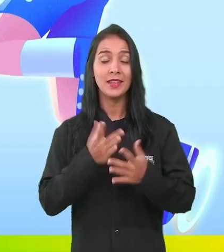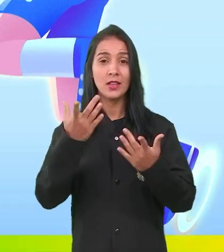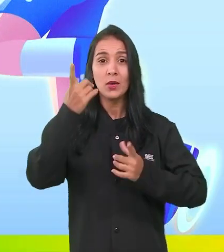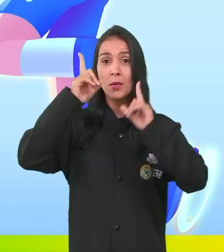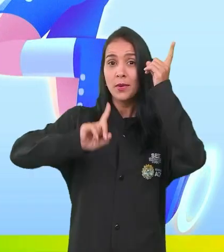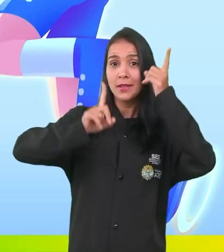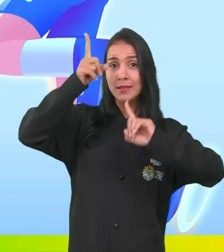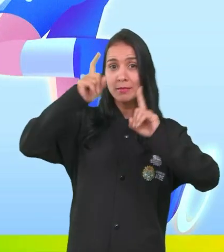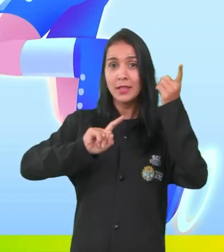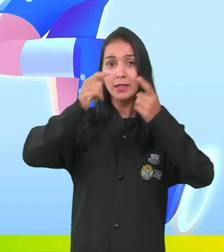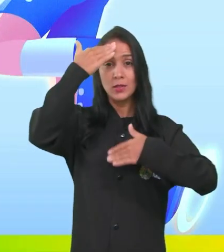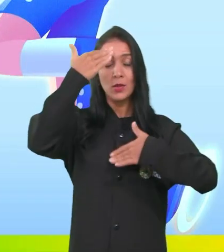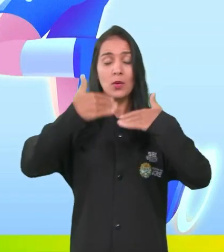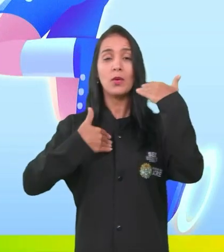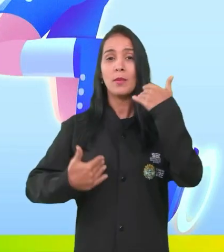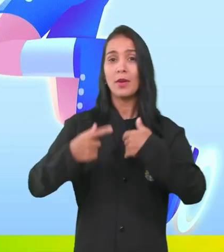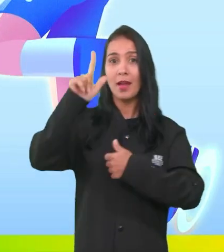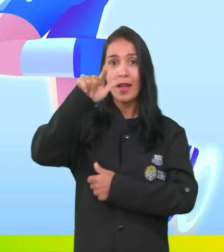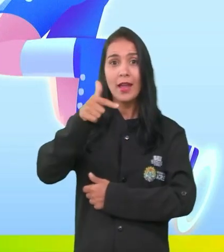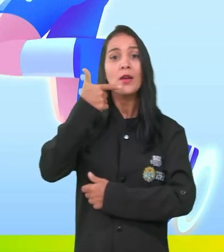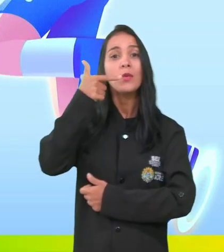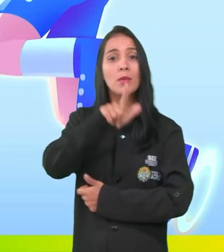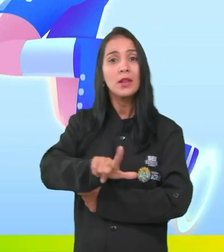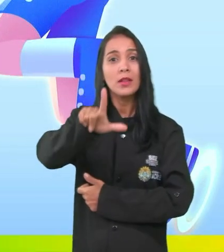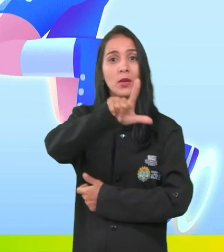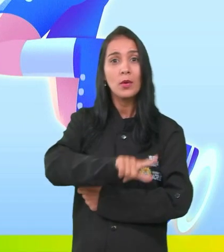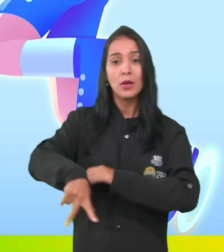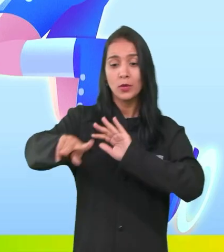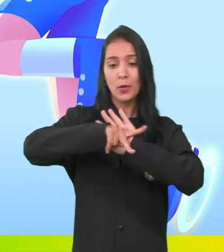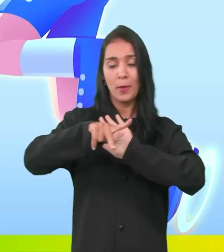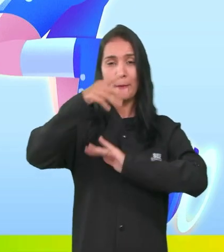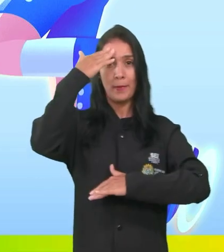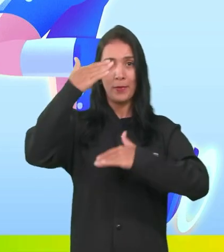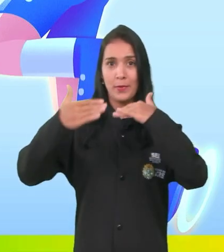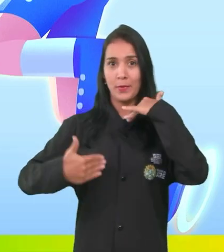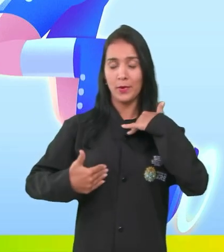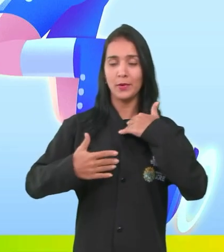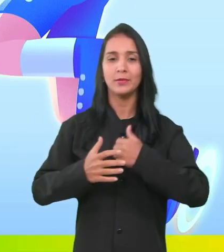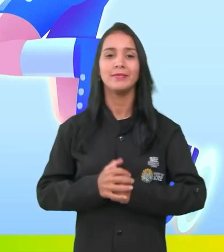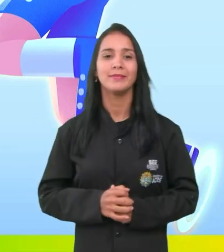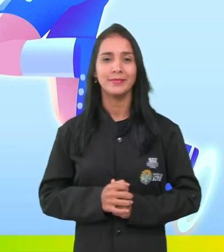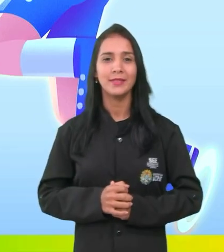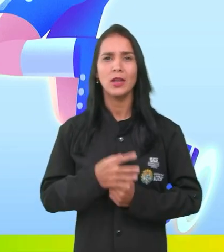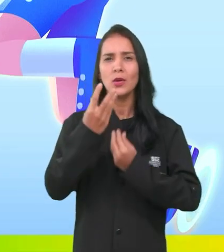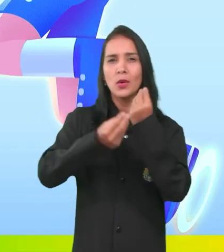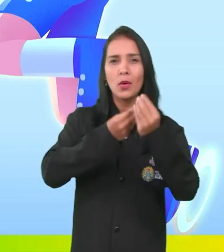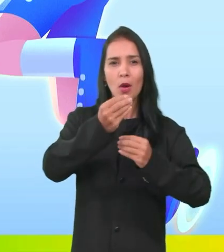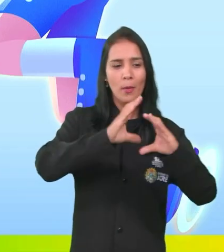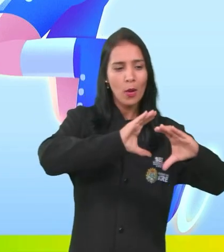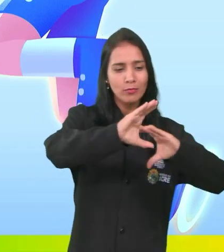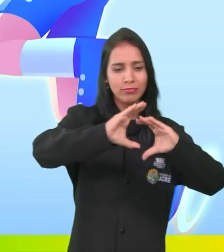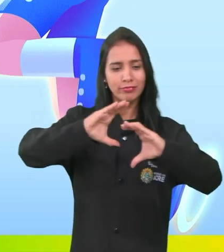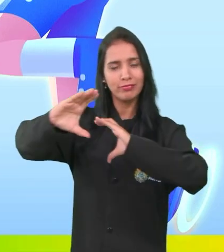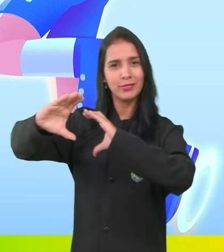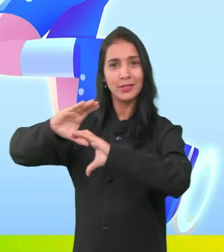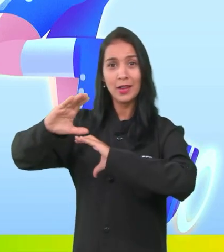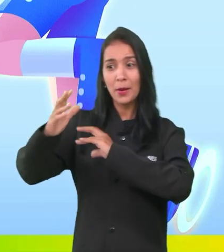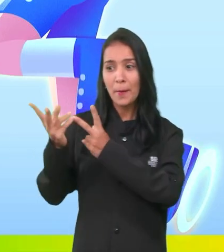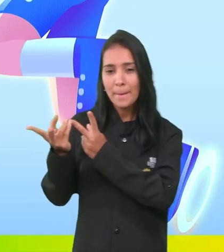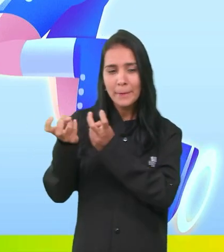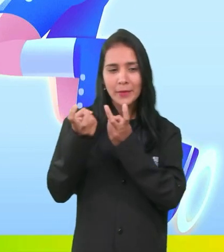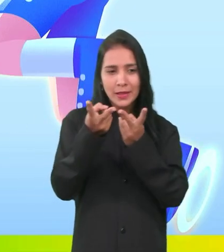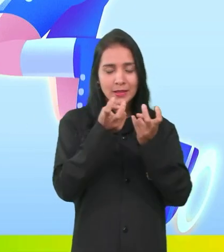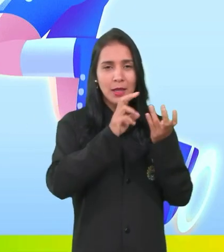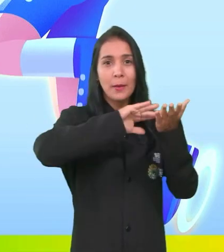Expressão corporal, a linguagem do corpo. Decifrando a comunicação humana além das